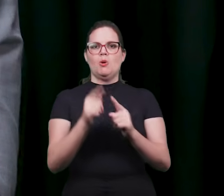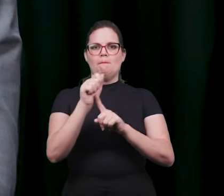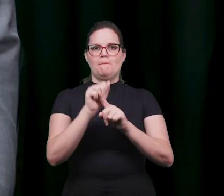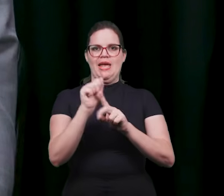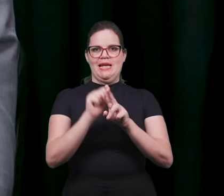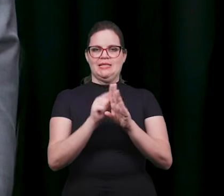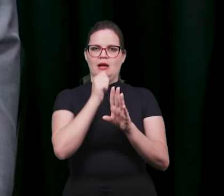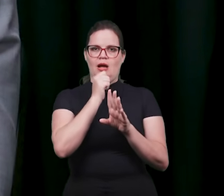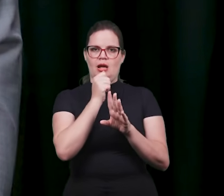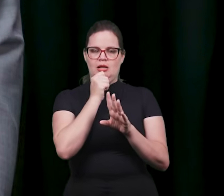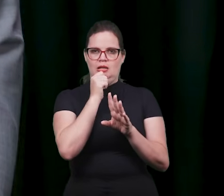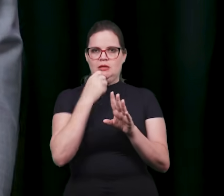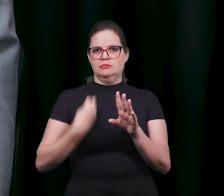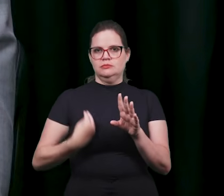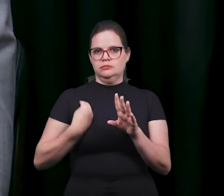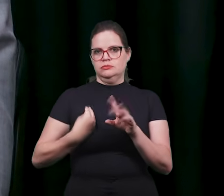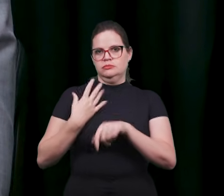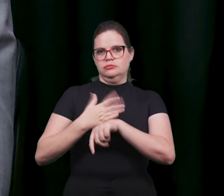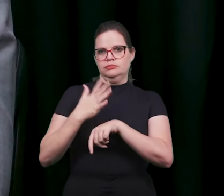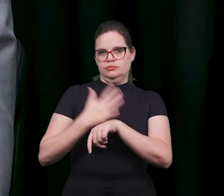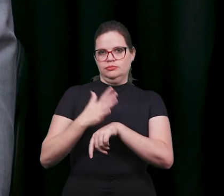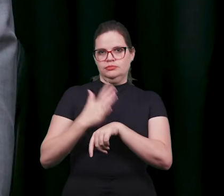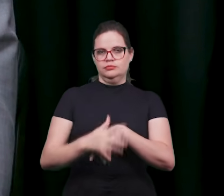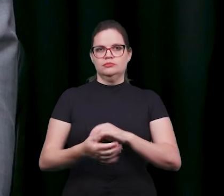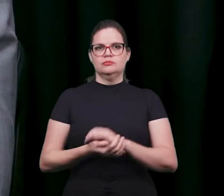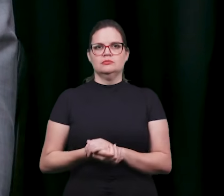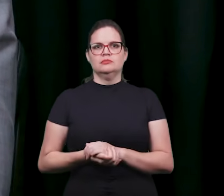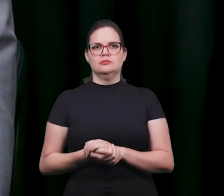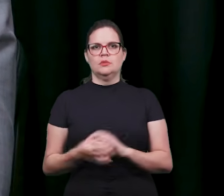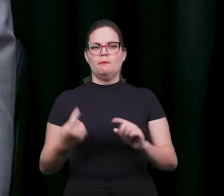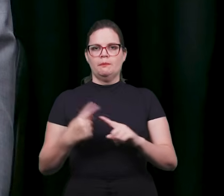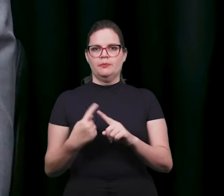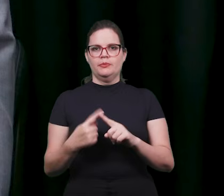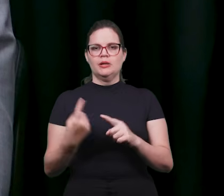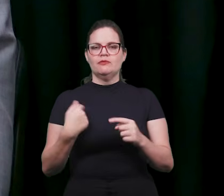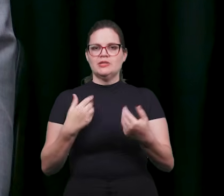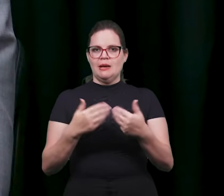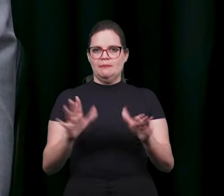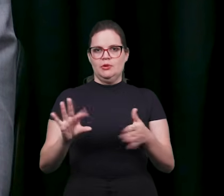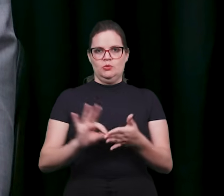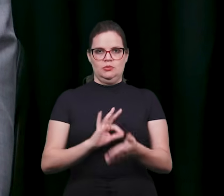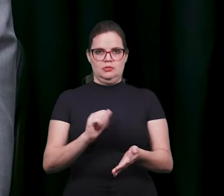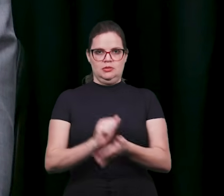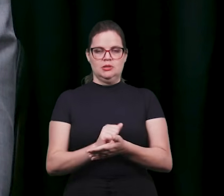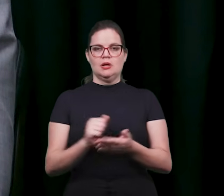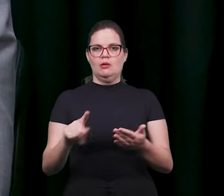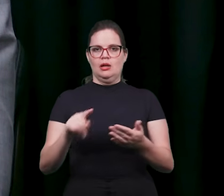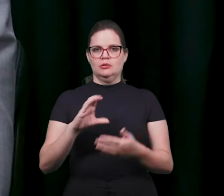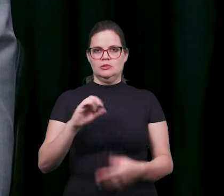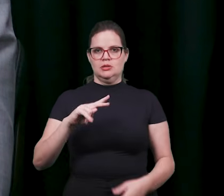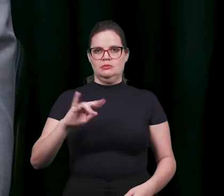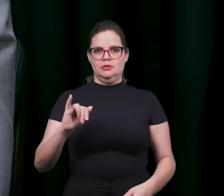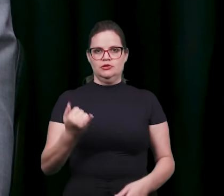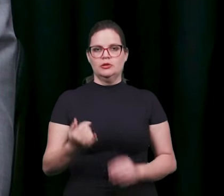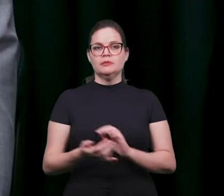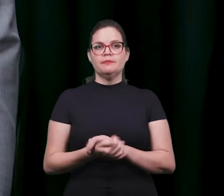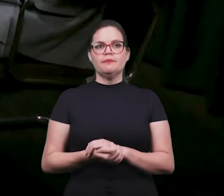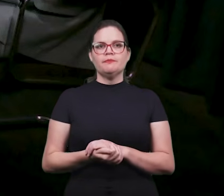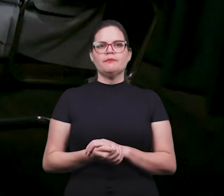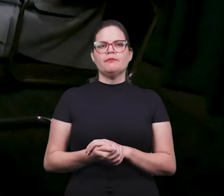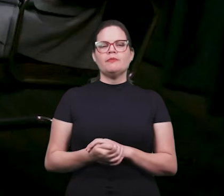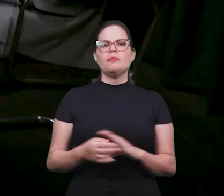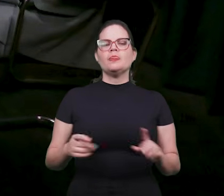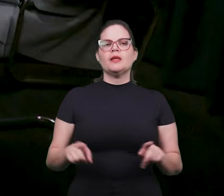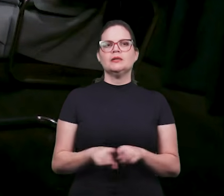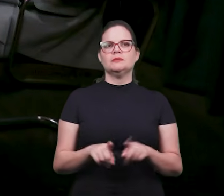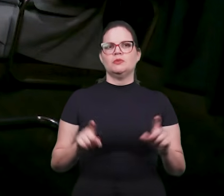aos meses que você exerceu essa atividade a partir da abertura do seu CNPJ. E falando aí desse faturamento